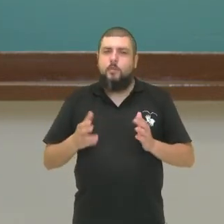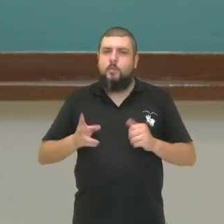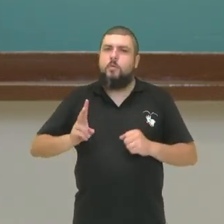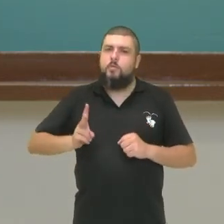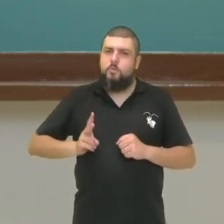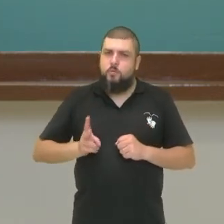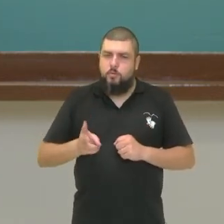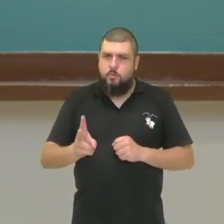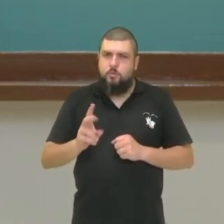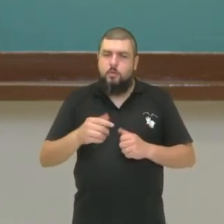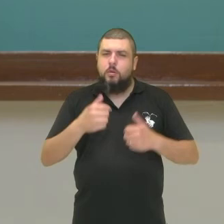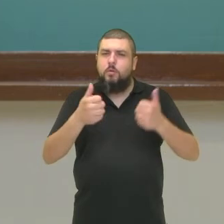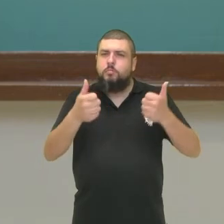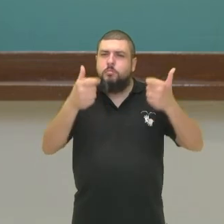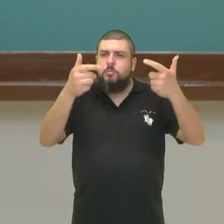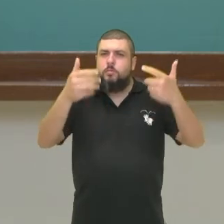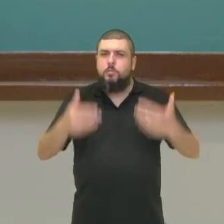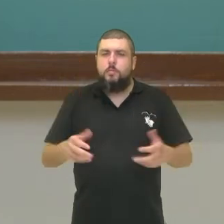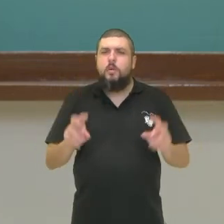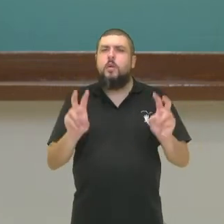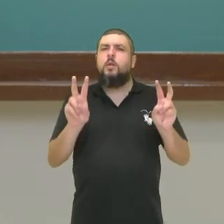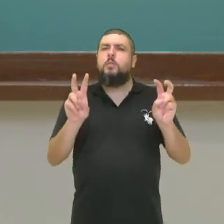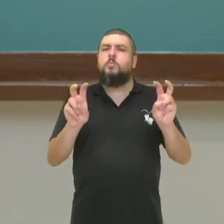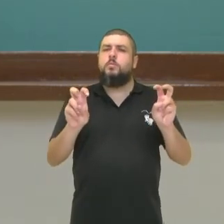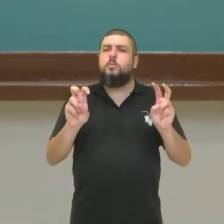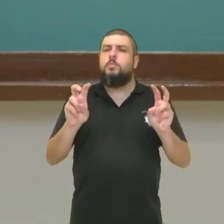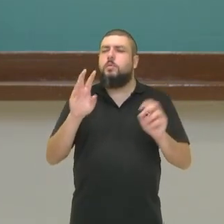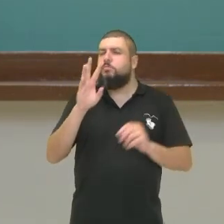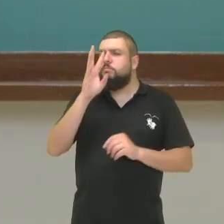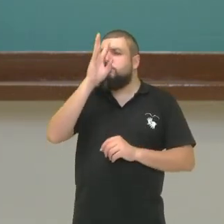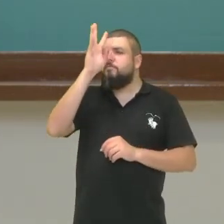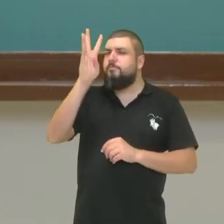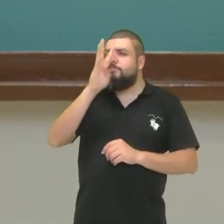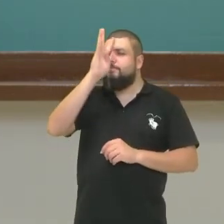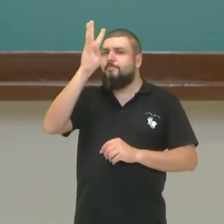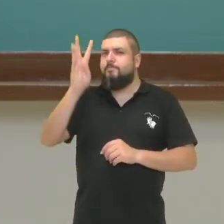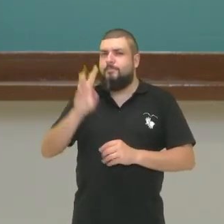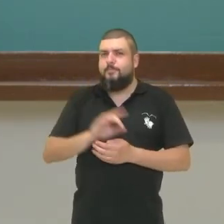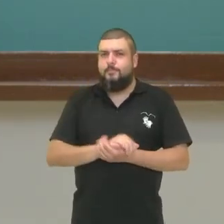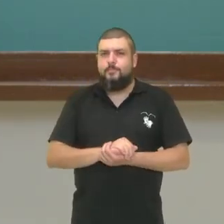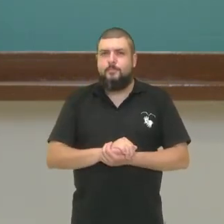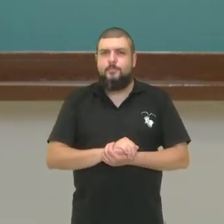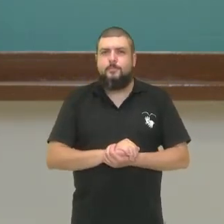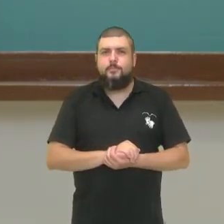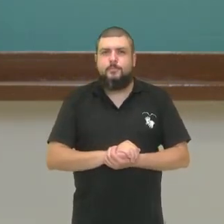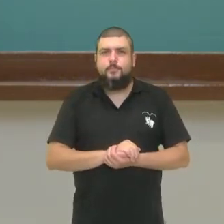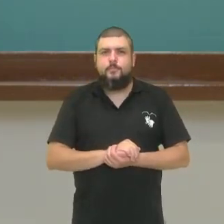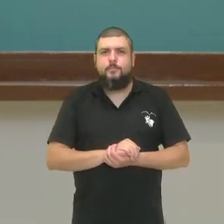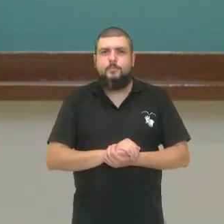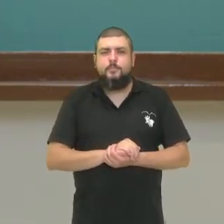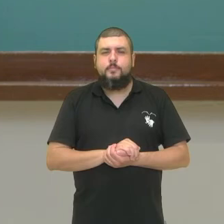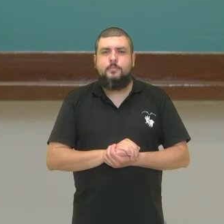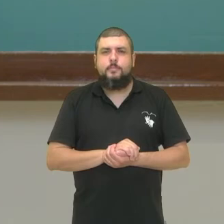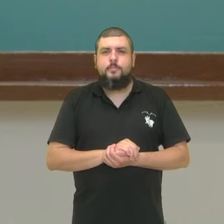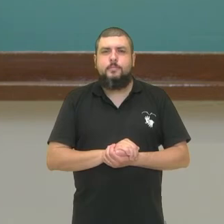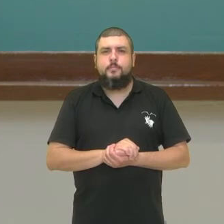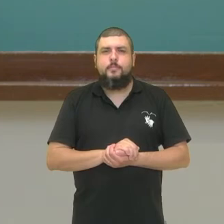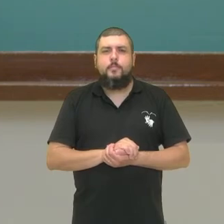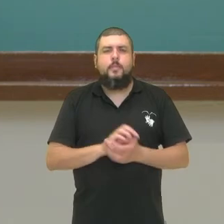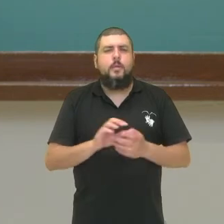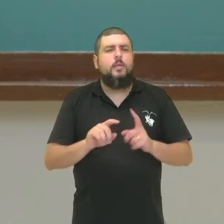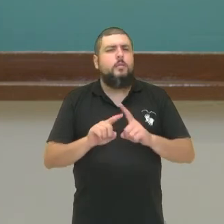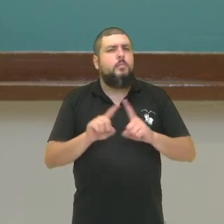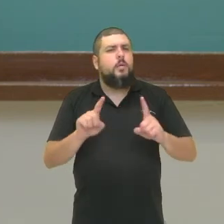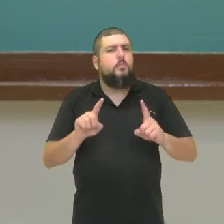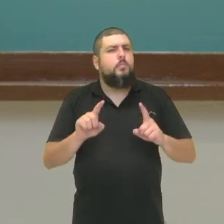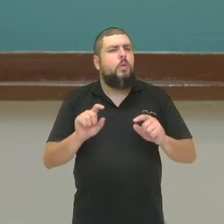falando um pouquinho mais sobre a improvisação. Vamos lá? O que precisa? Vamos ver ali o que precisa